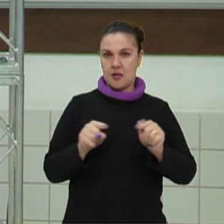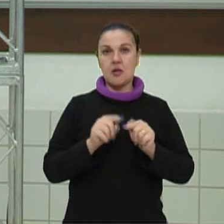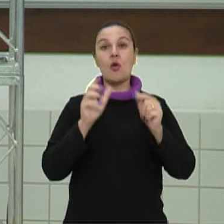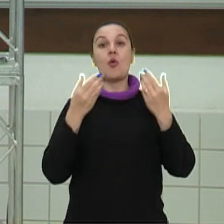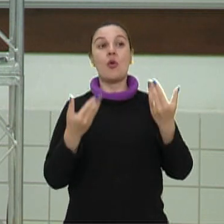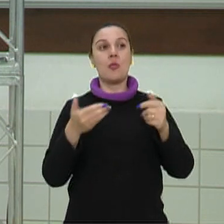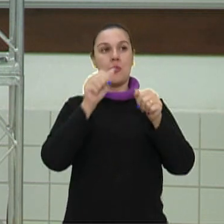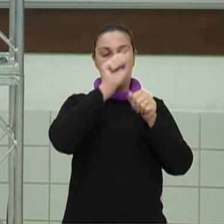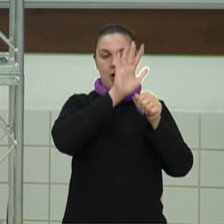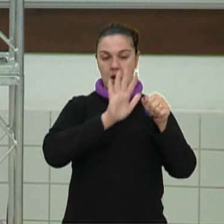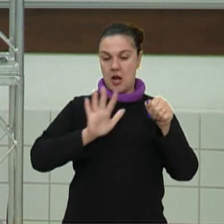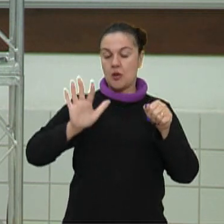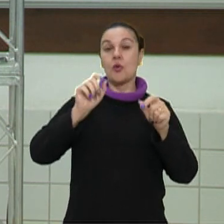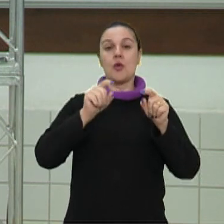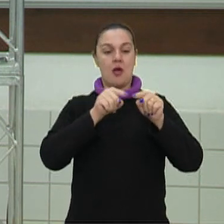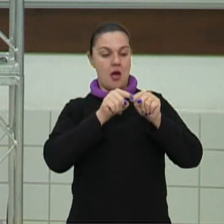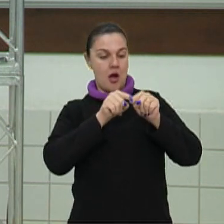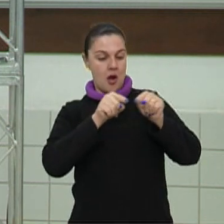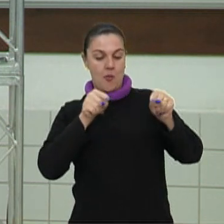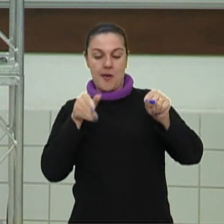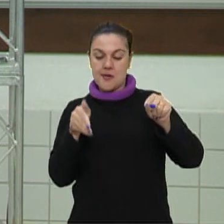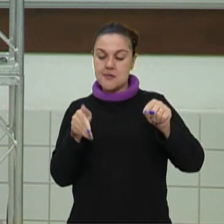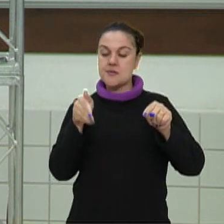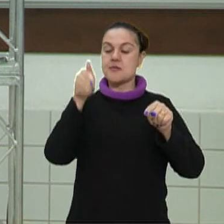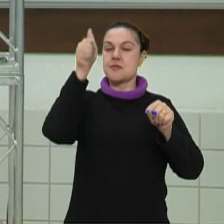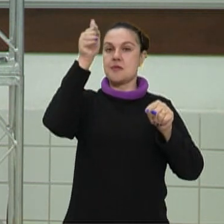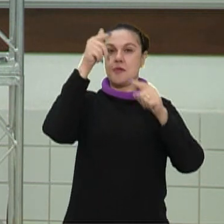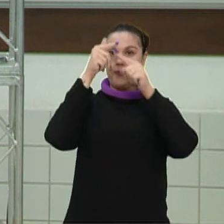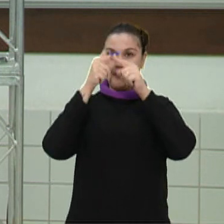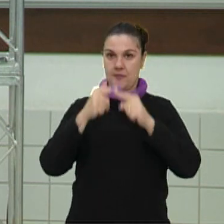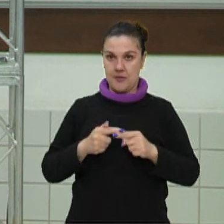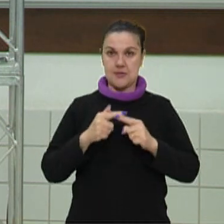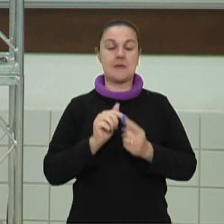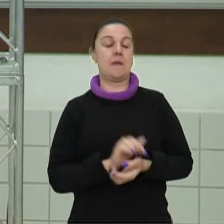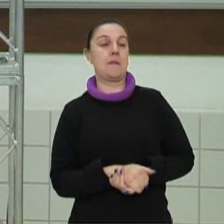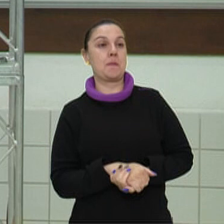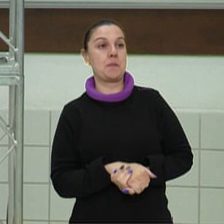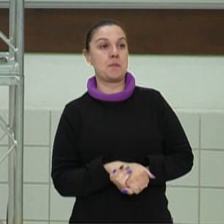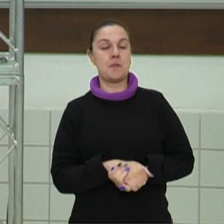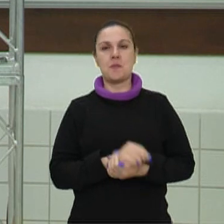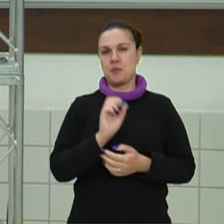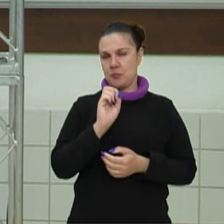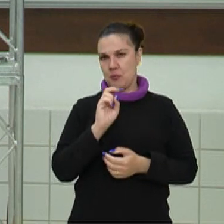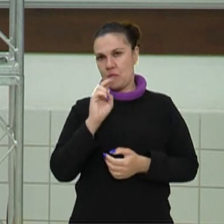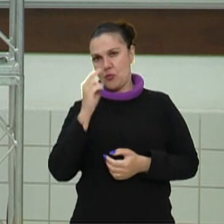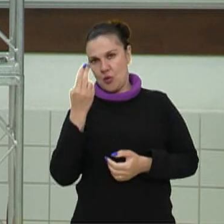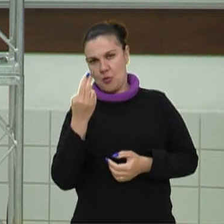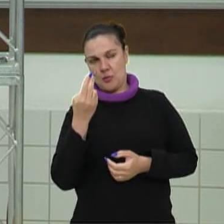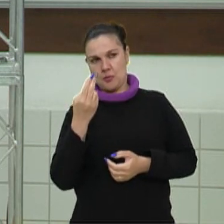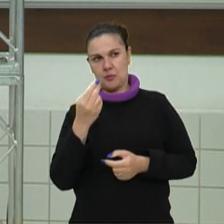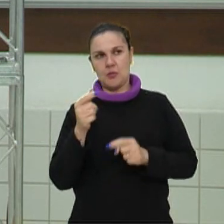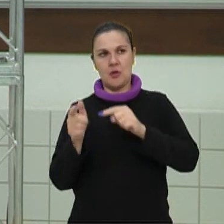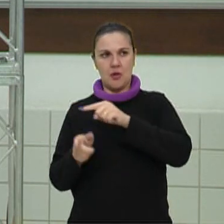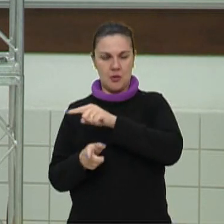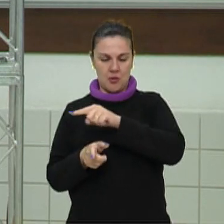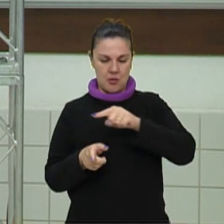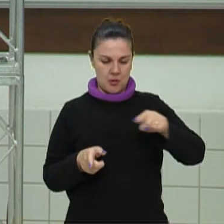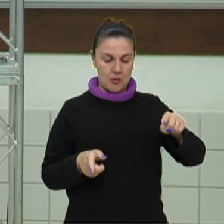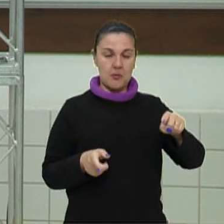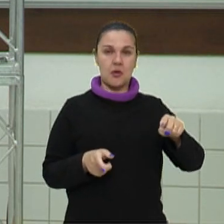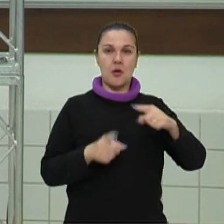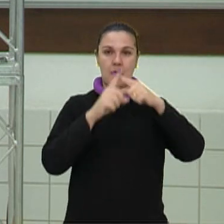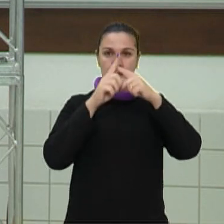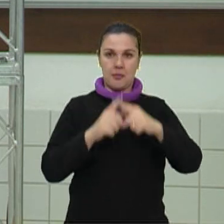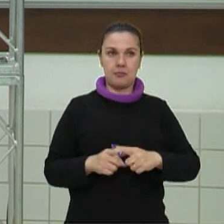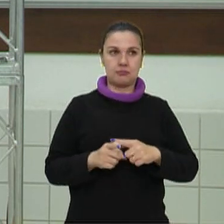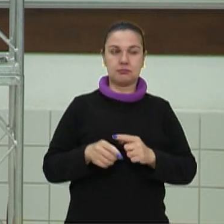área é pegar a medida da base e multiplicar pela medida da altura. Ou, se você preferir, pega a medida do comprimento,